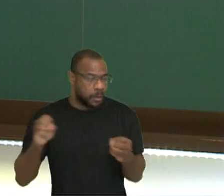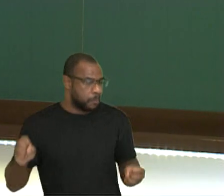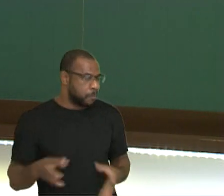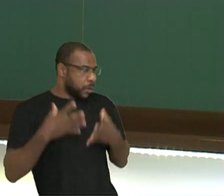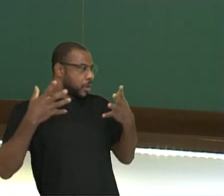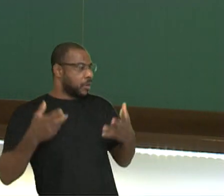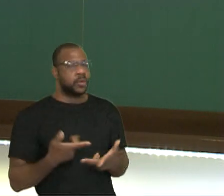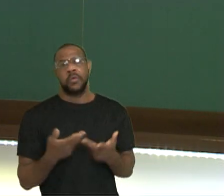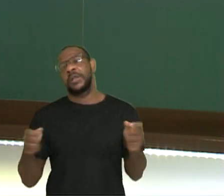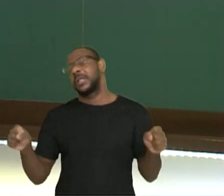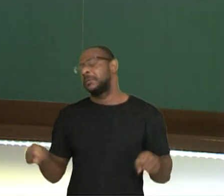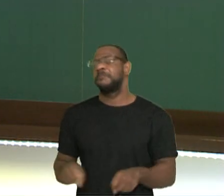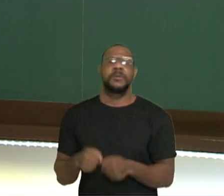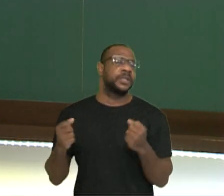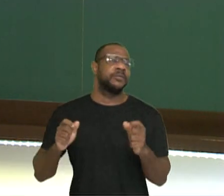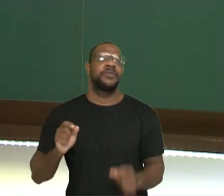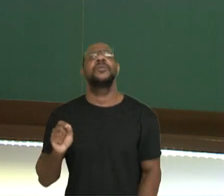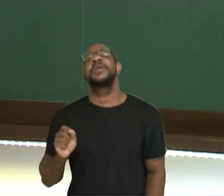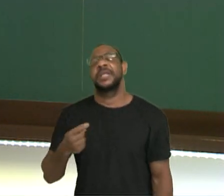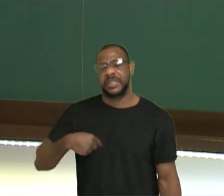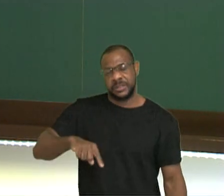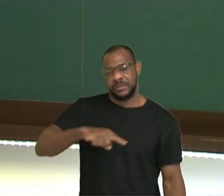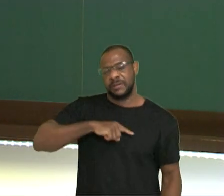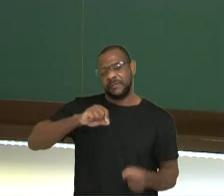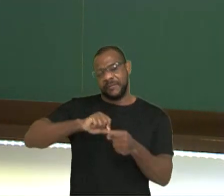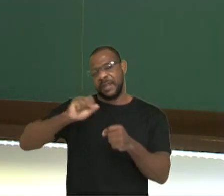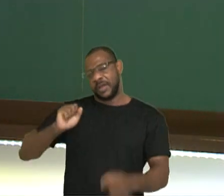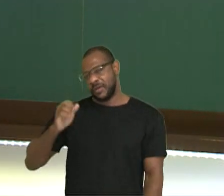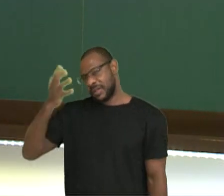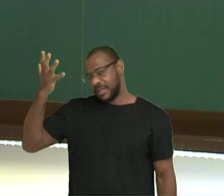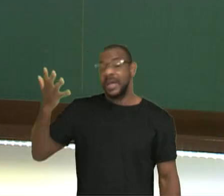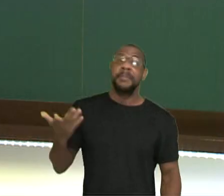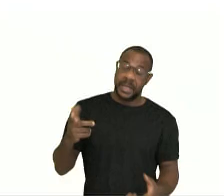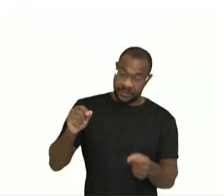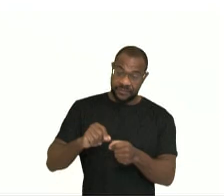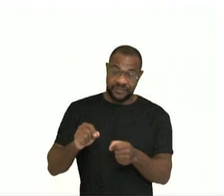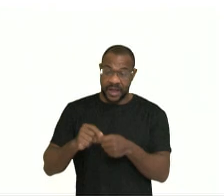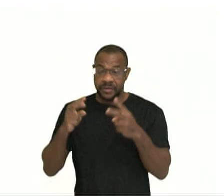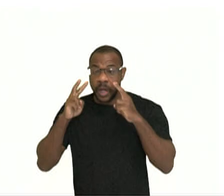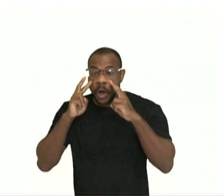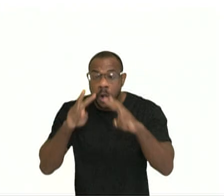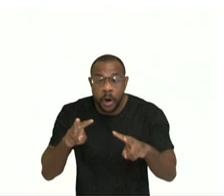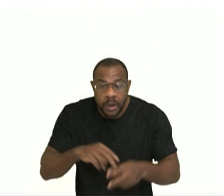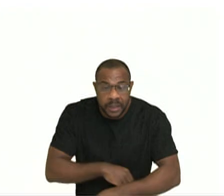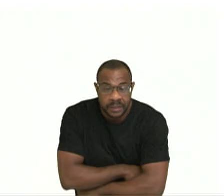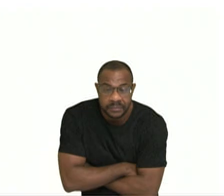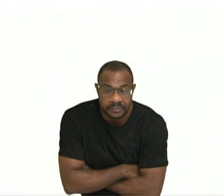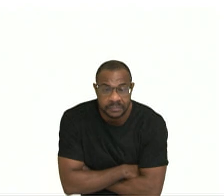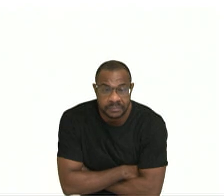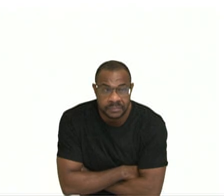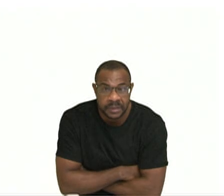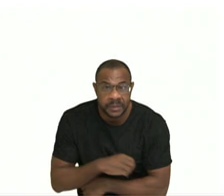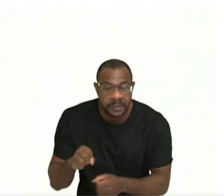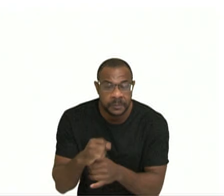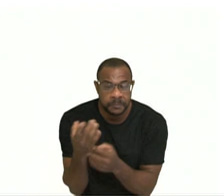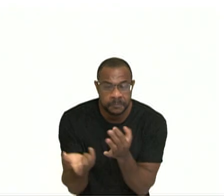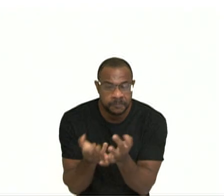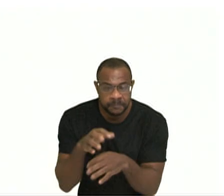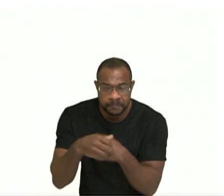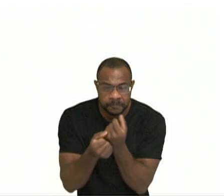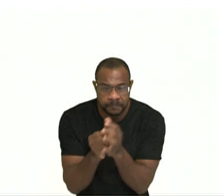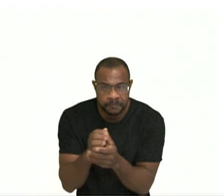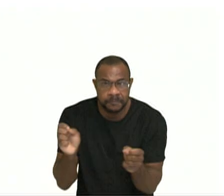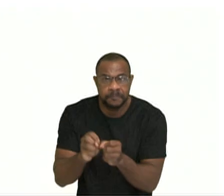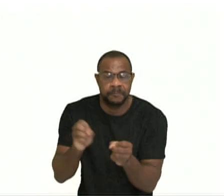né, acontecer. Mas ele realiza diante dos nossos olhos, né? Então, ele é muito ágil com as mãos para poder fazer